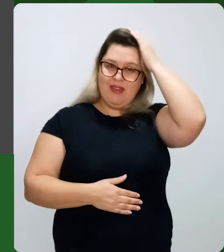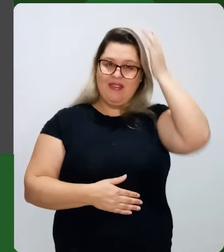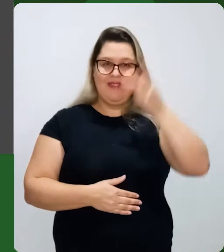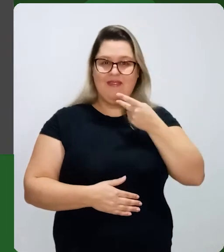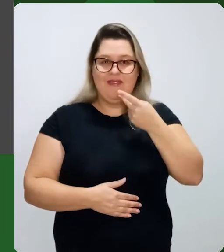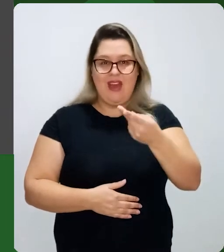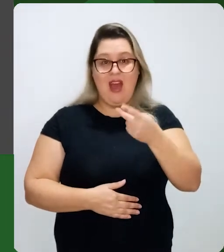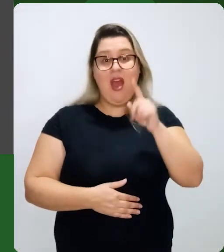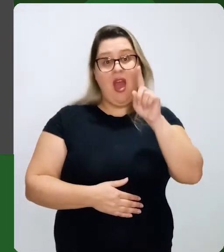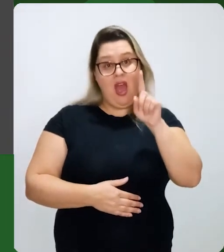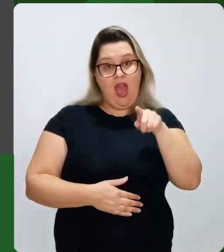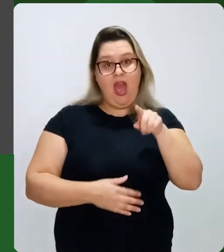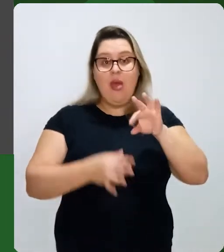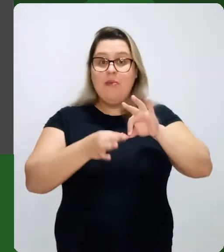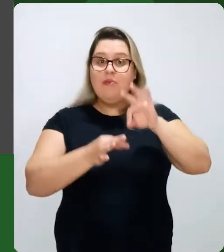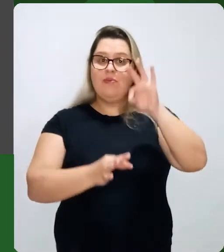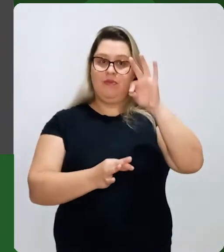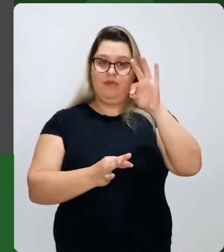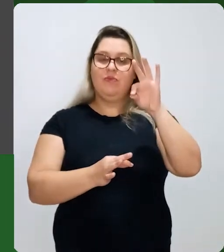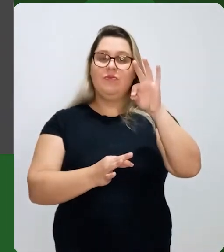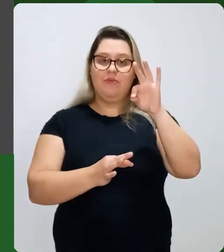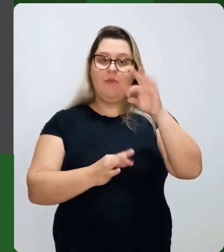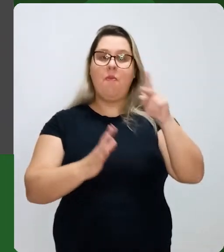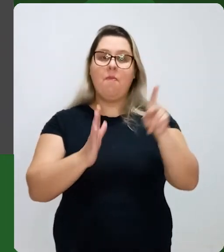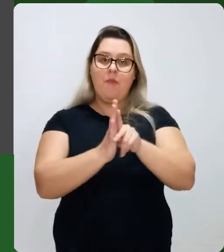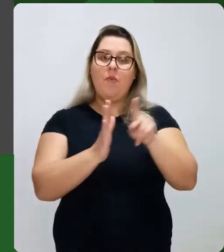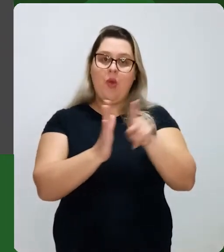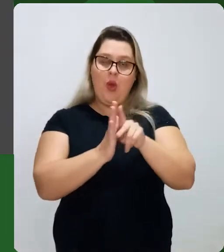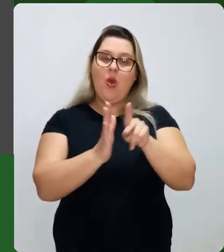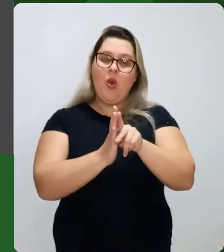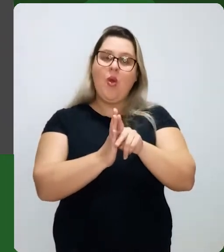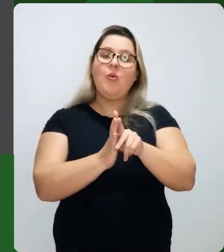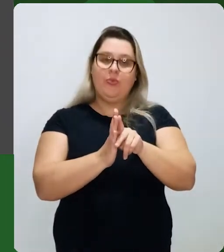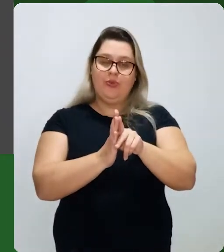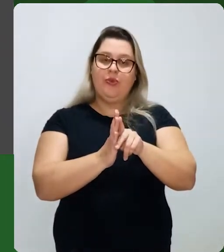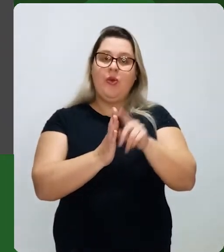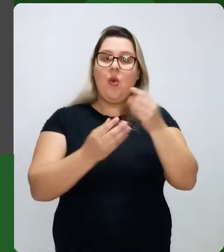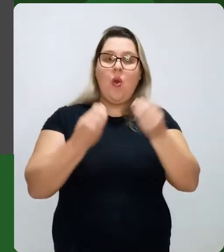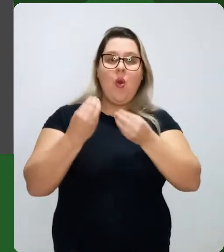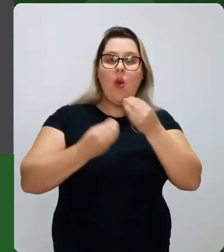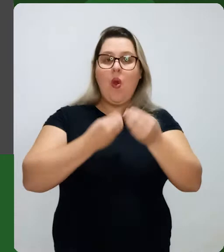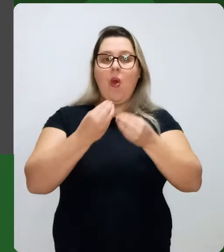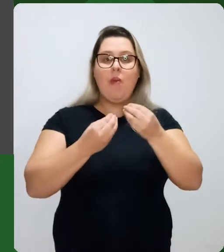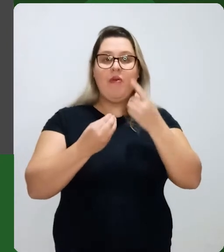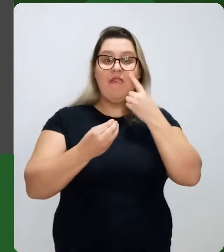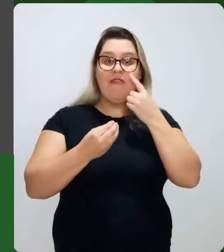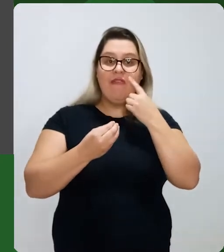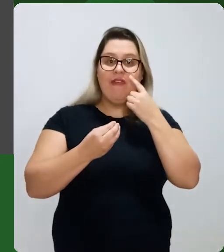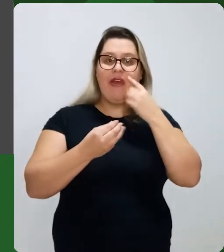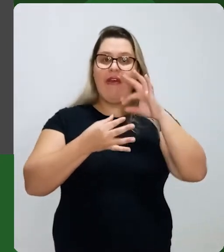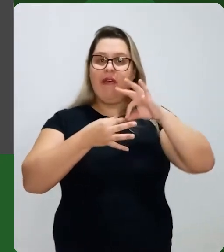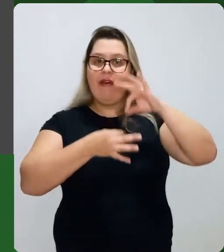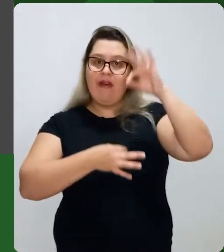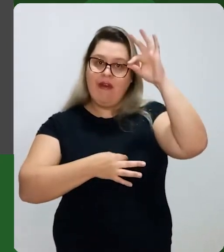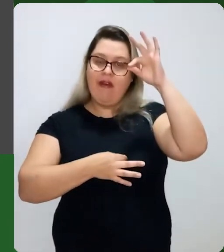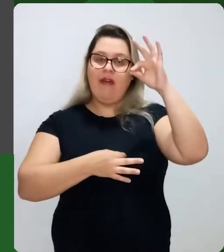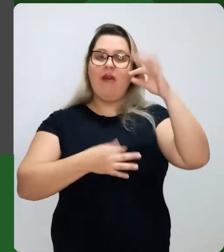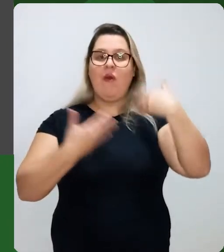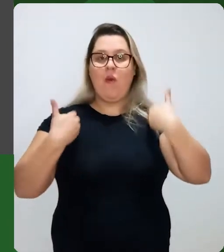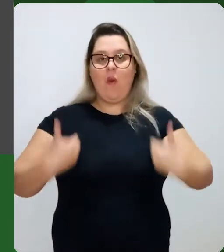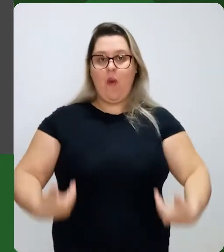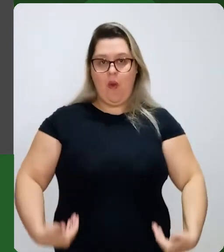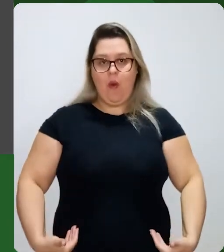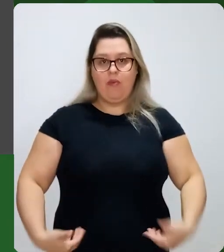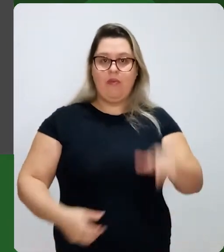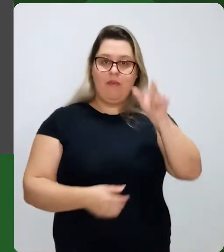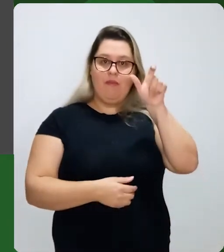gente fala aqui é uma unidade de medida que funciona pra gente identificar o comprimento do